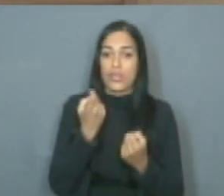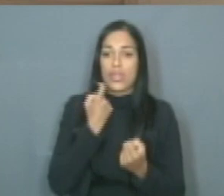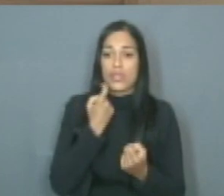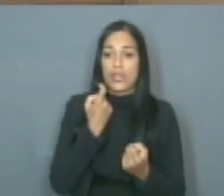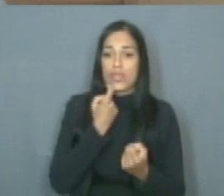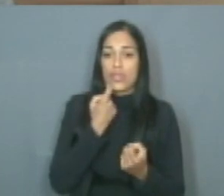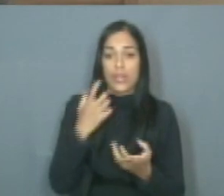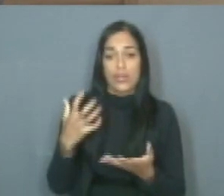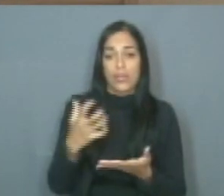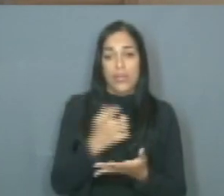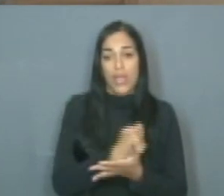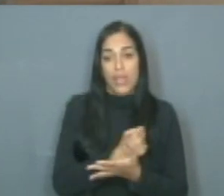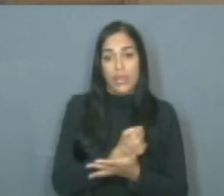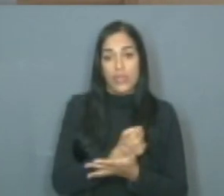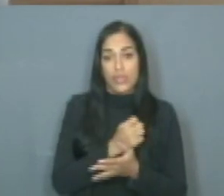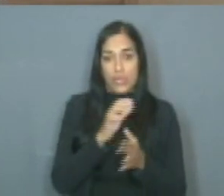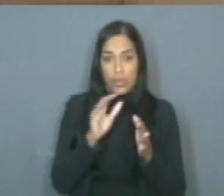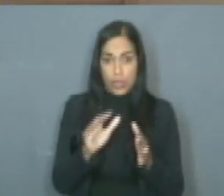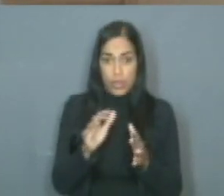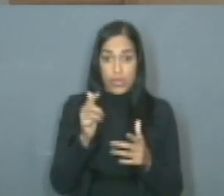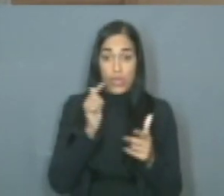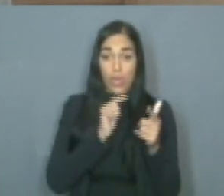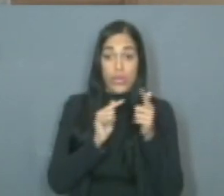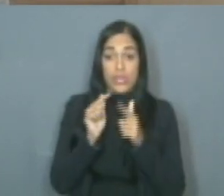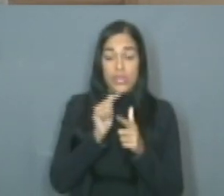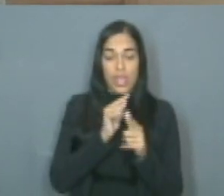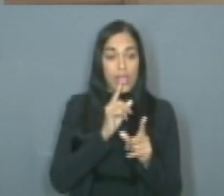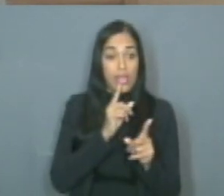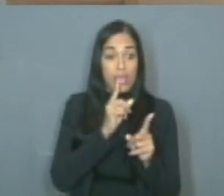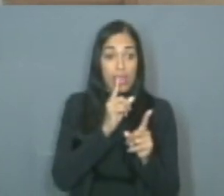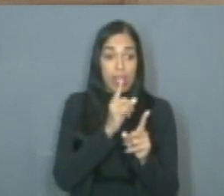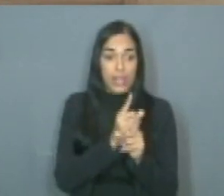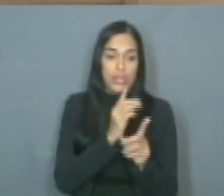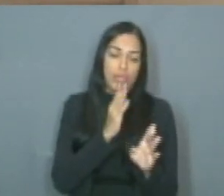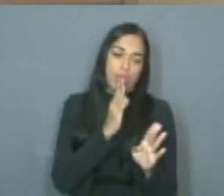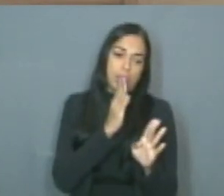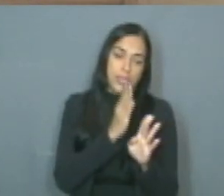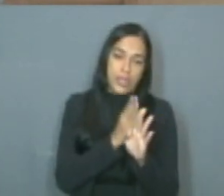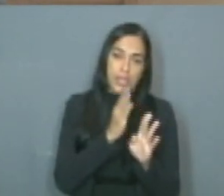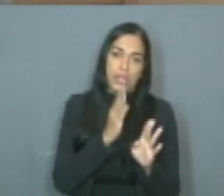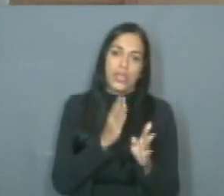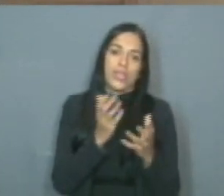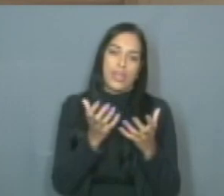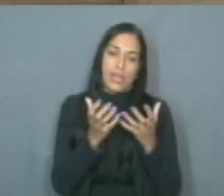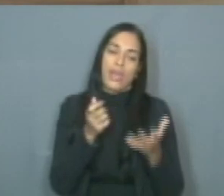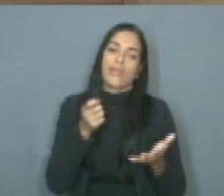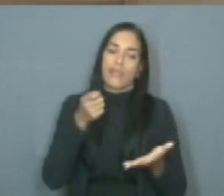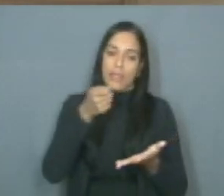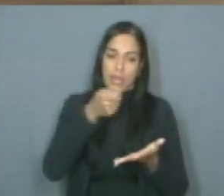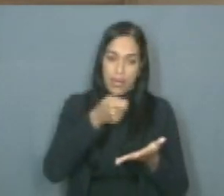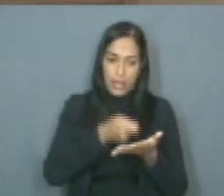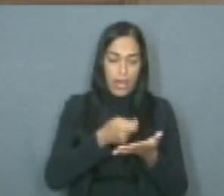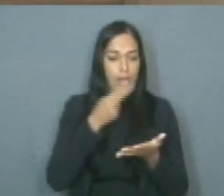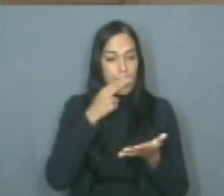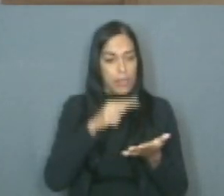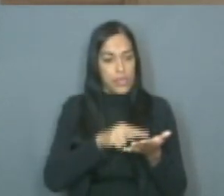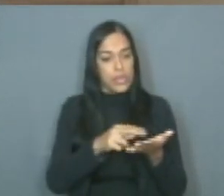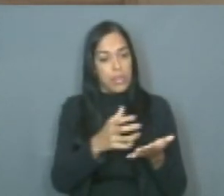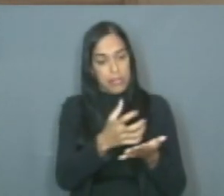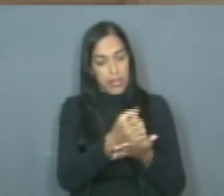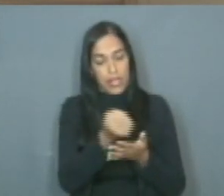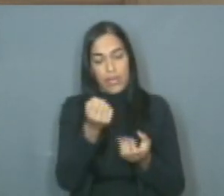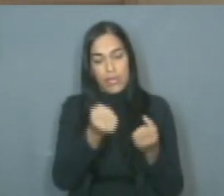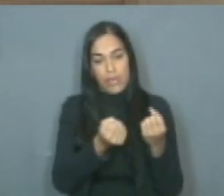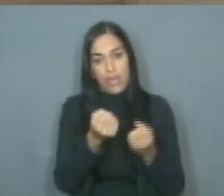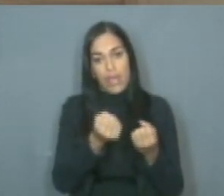sexta-feira. Quando o proprietário consegue identificar e, claro, quer efetuar o pagamento para retirar o seu